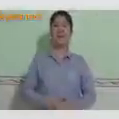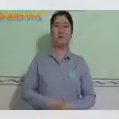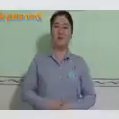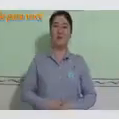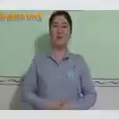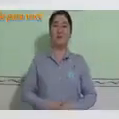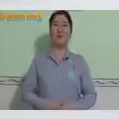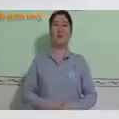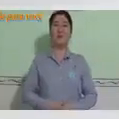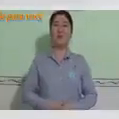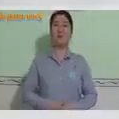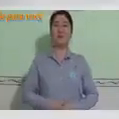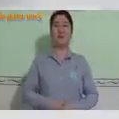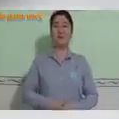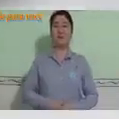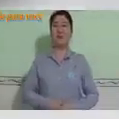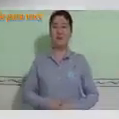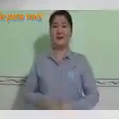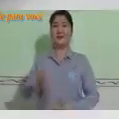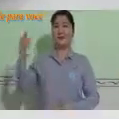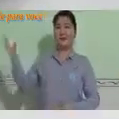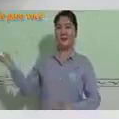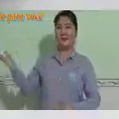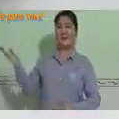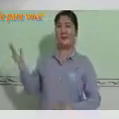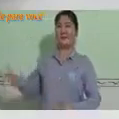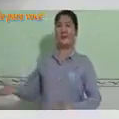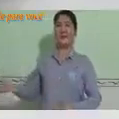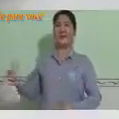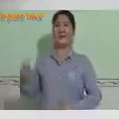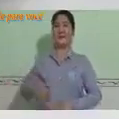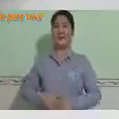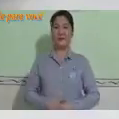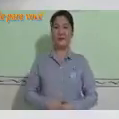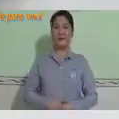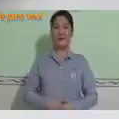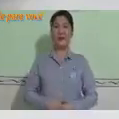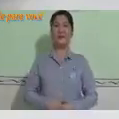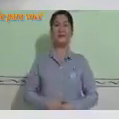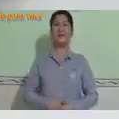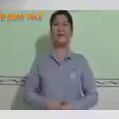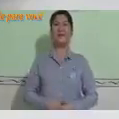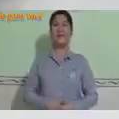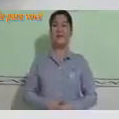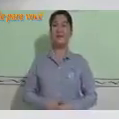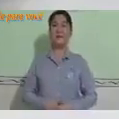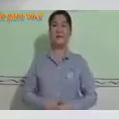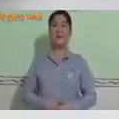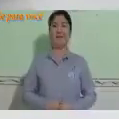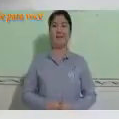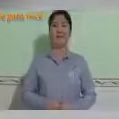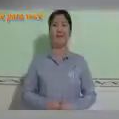Além disso, vírgula, no caso de serem percebidos os sintomas de disenteria, é importante que o tratamento seja iniciado logo